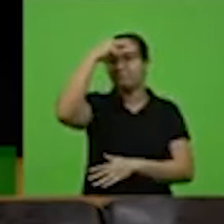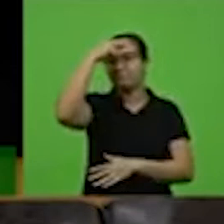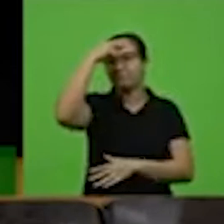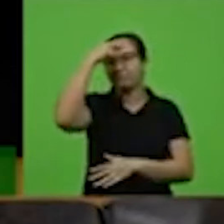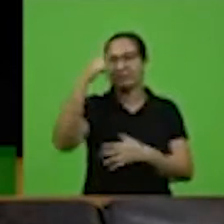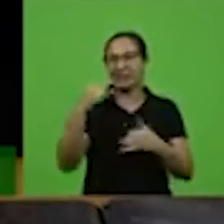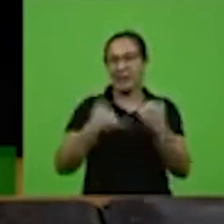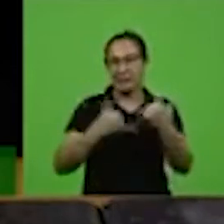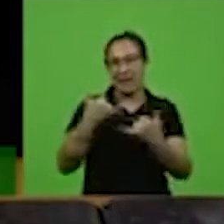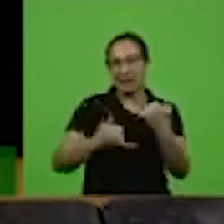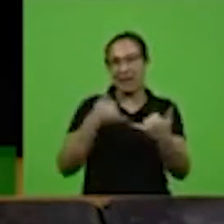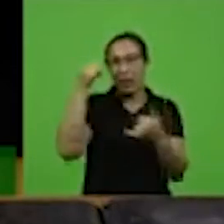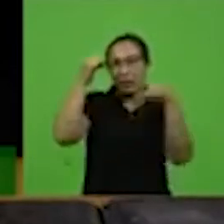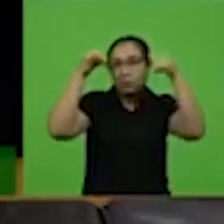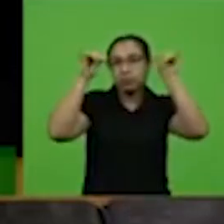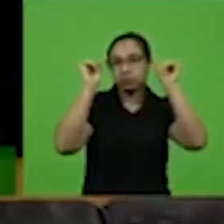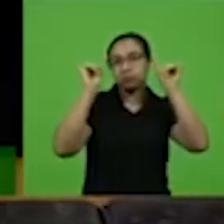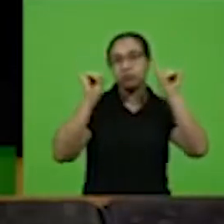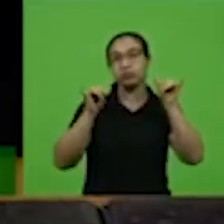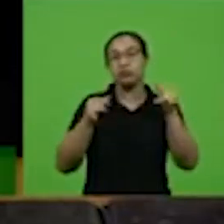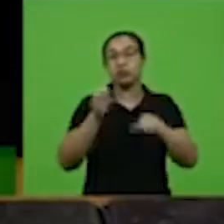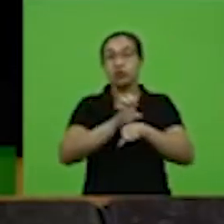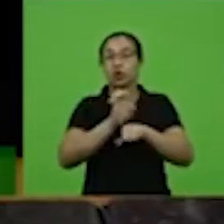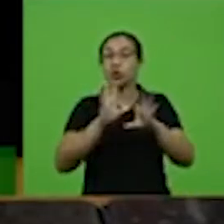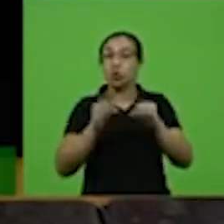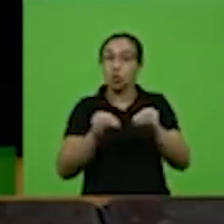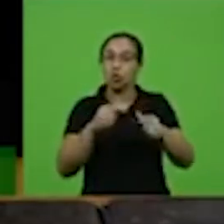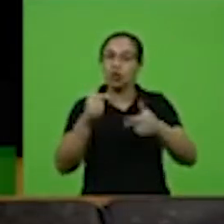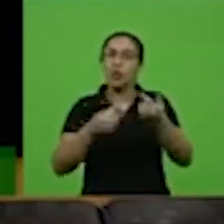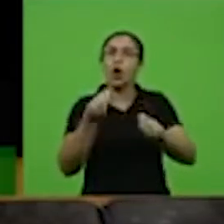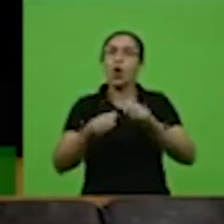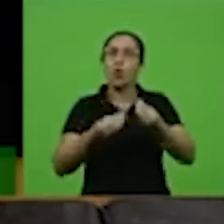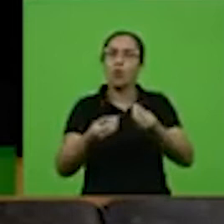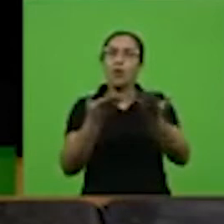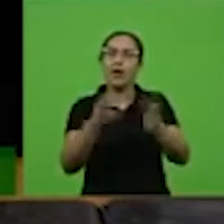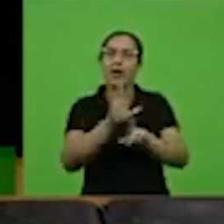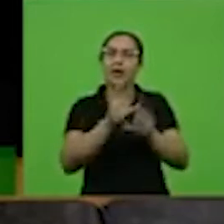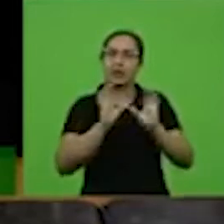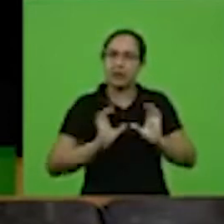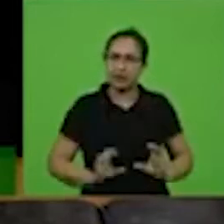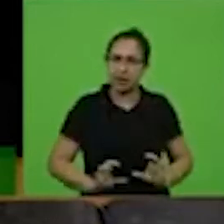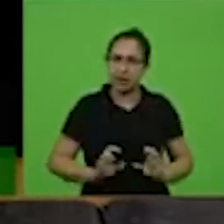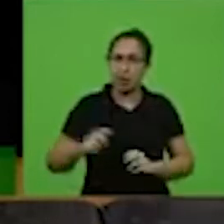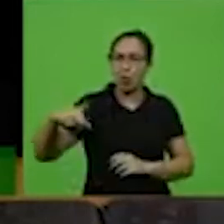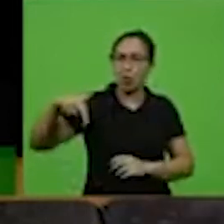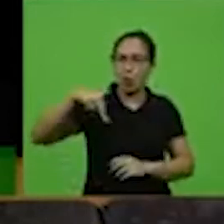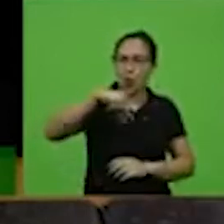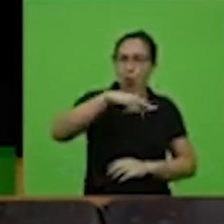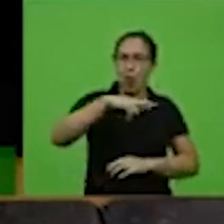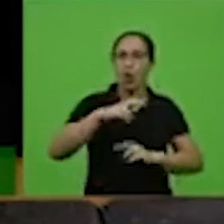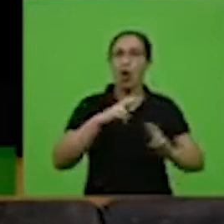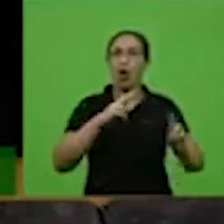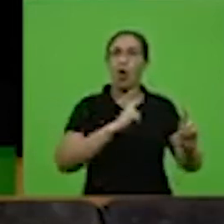No estado como um todo, nós vamos trabalhar com a conscientização de que o cidadão, quando estiver andando numa rodovia,